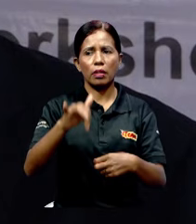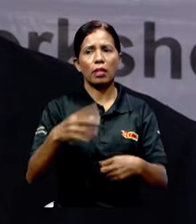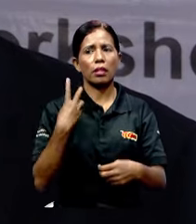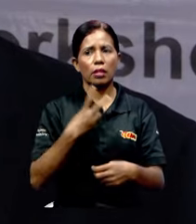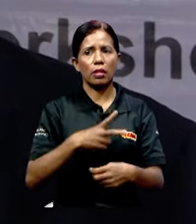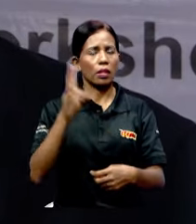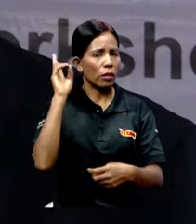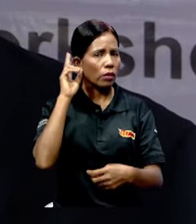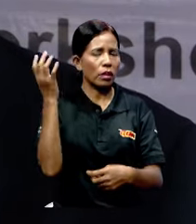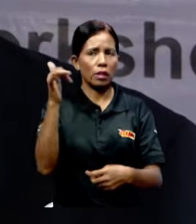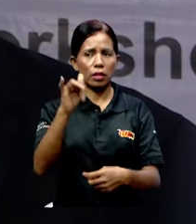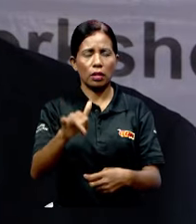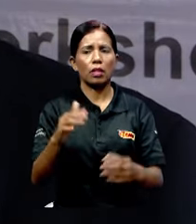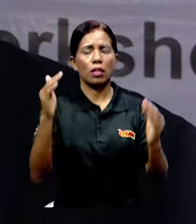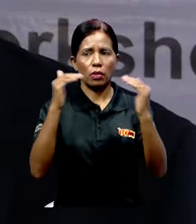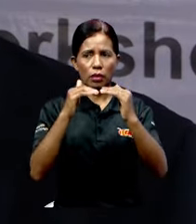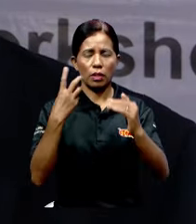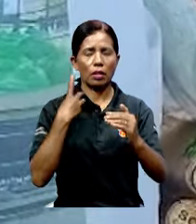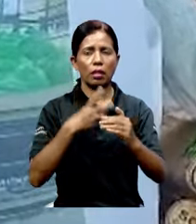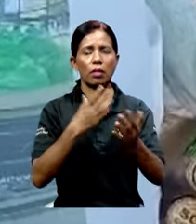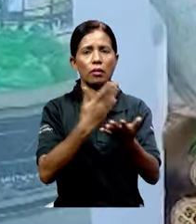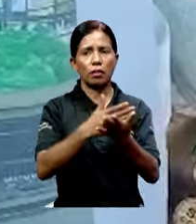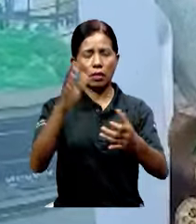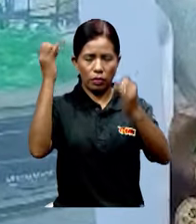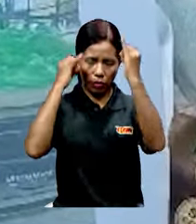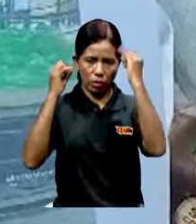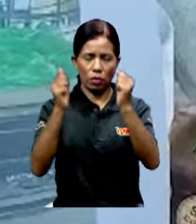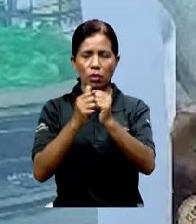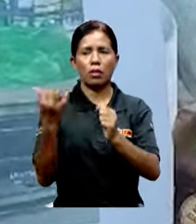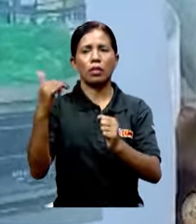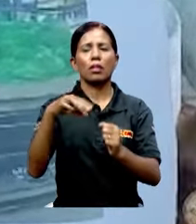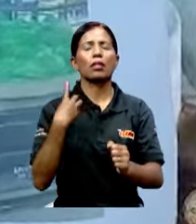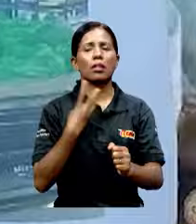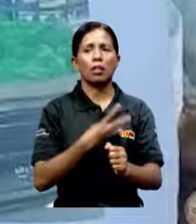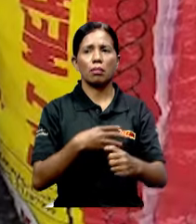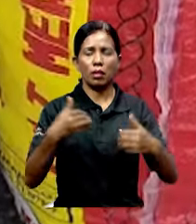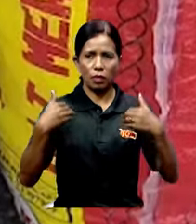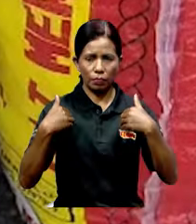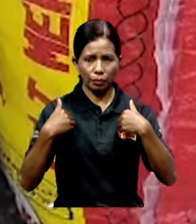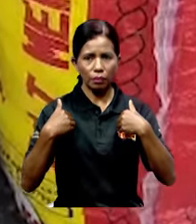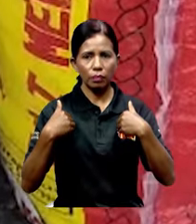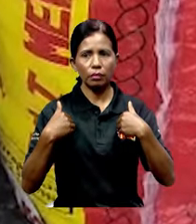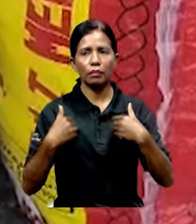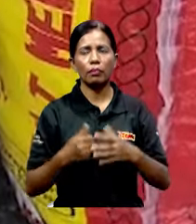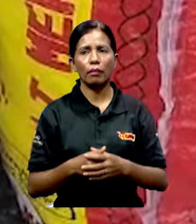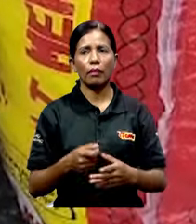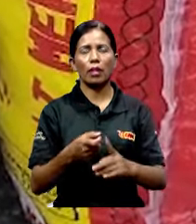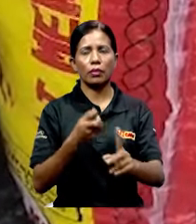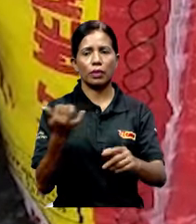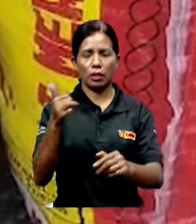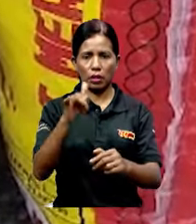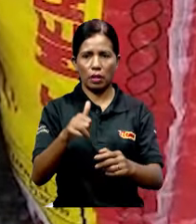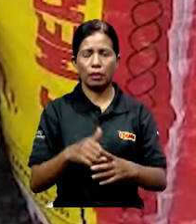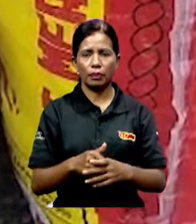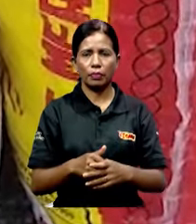rona sira. E seminaro ne maka ita partilha informasi sosira, mas ita mo se ia reaksaun husisira